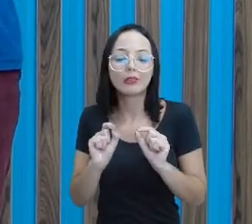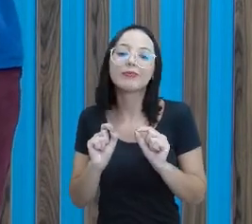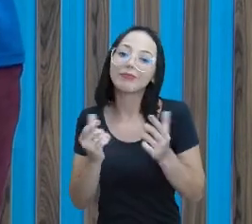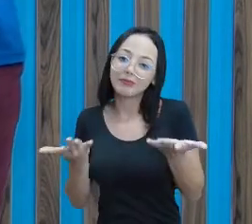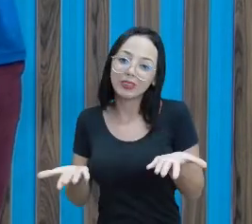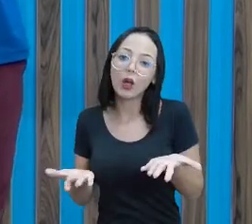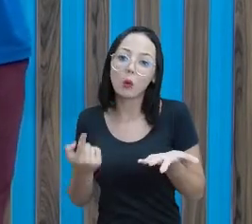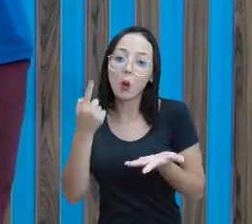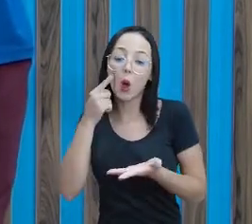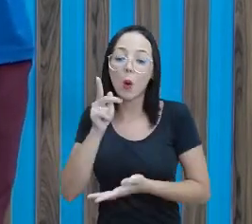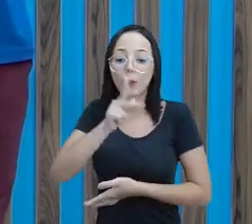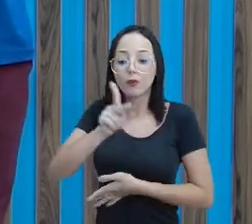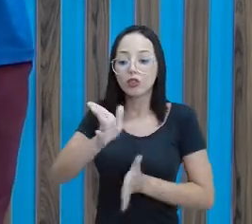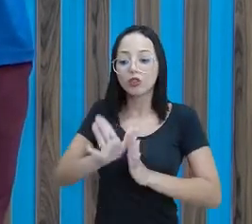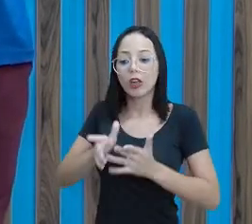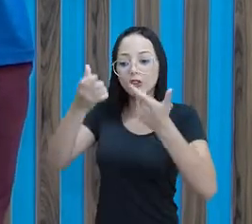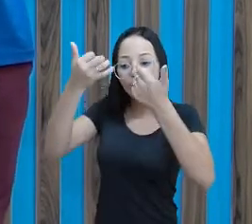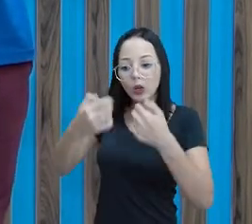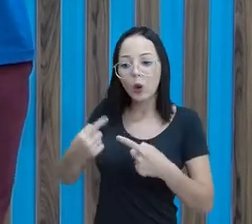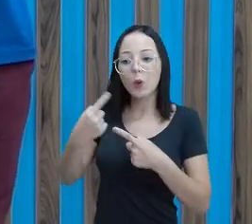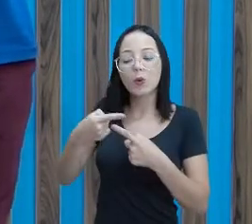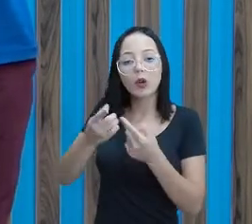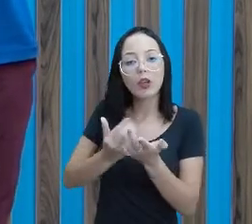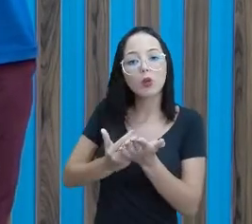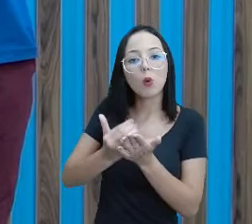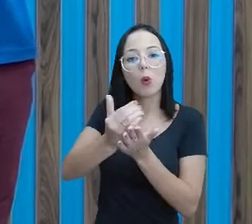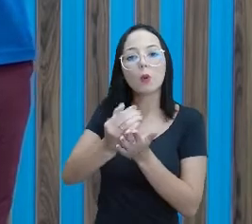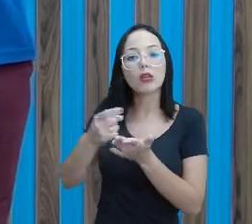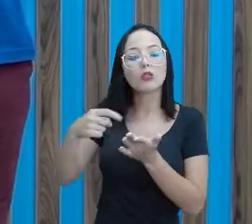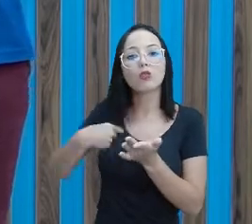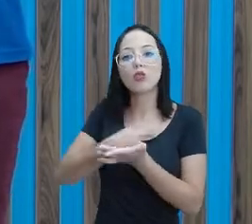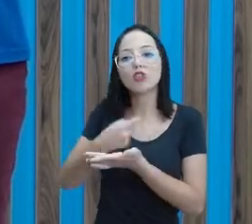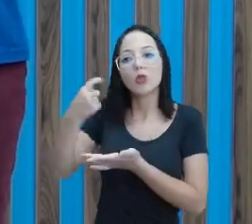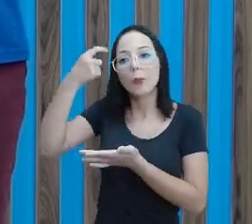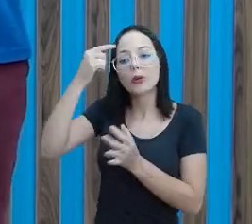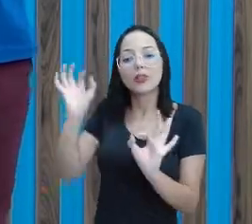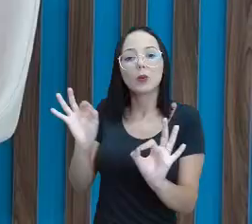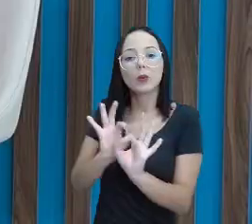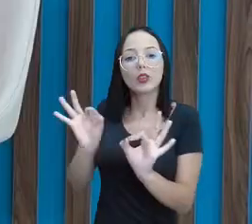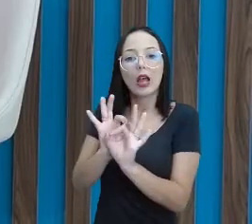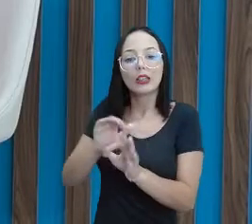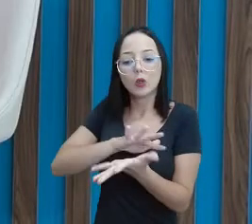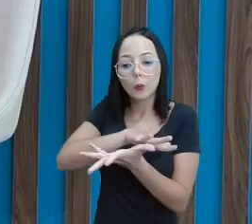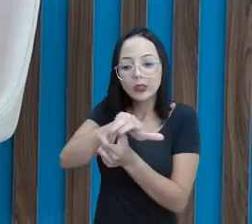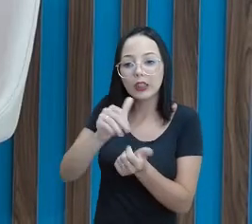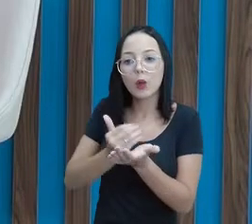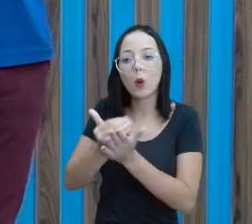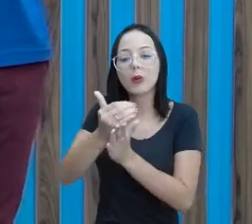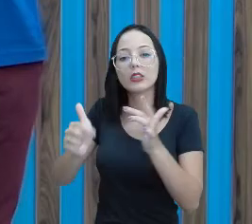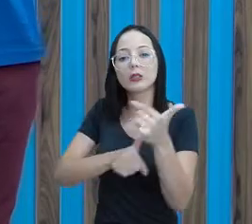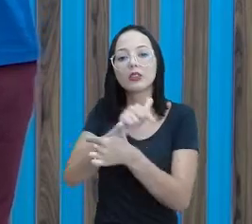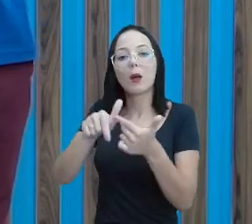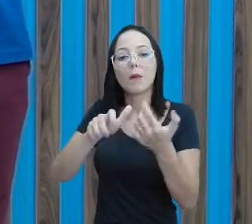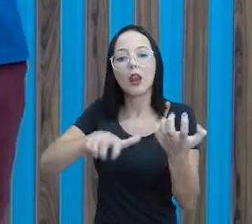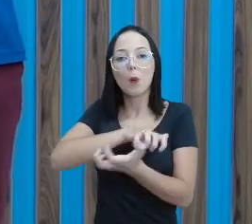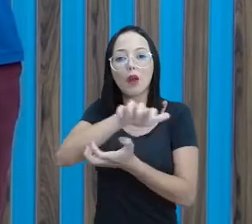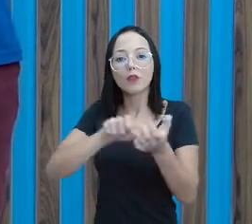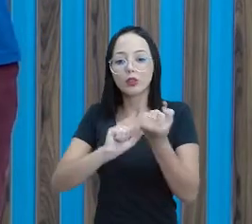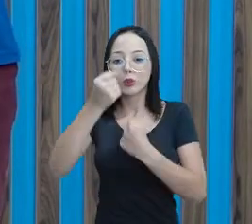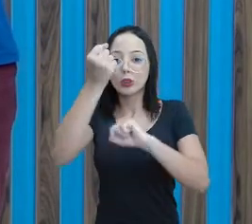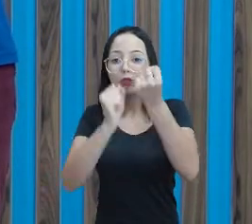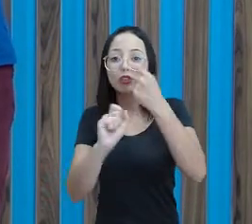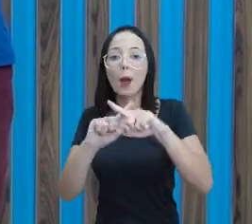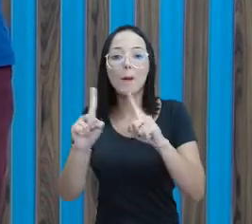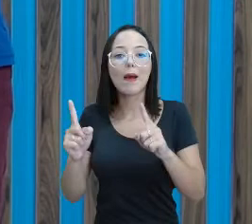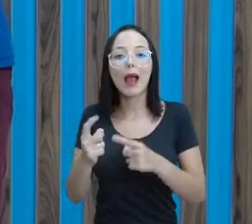isso. O professor Gilson falou que lá no começo nós não pensamos num planeta e começamos a trabalhar uma revolução industrial sem